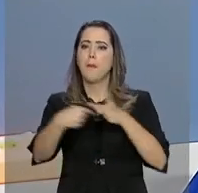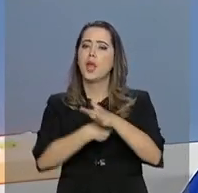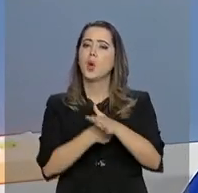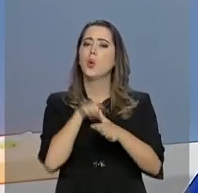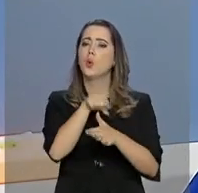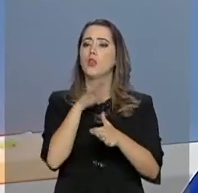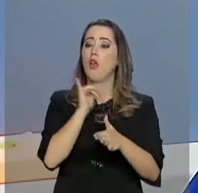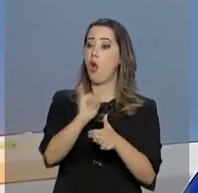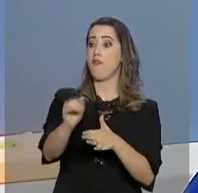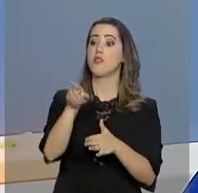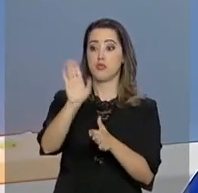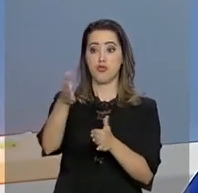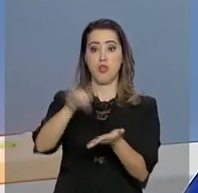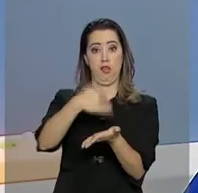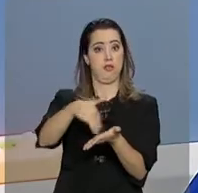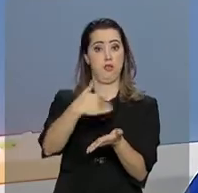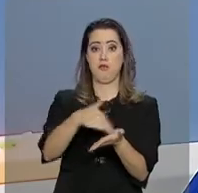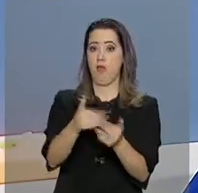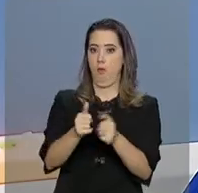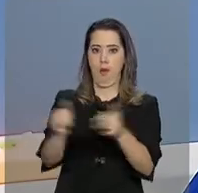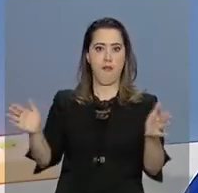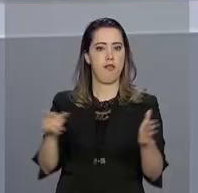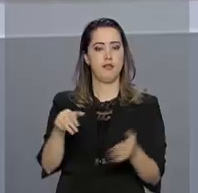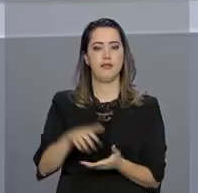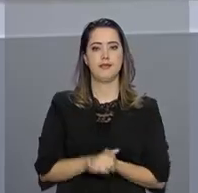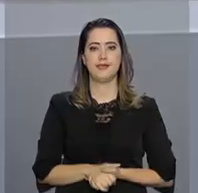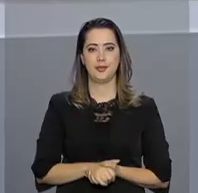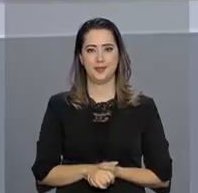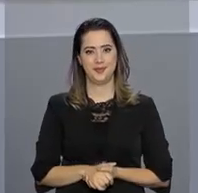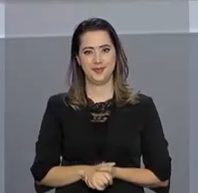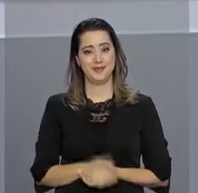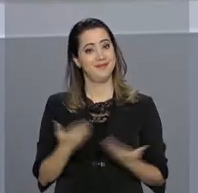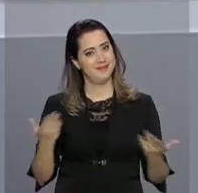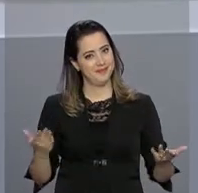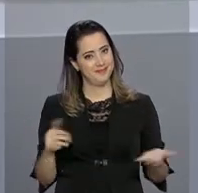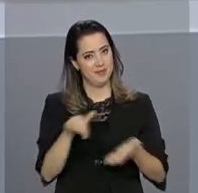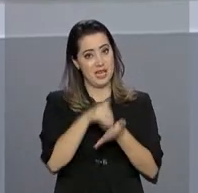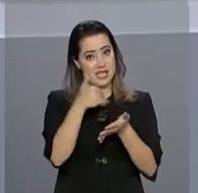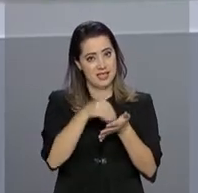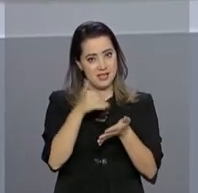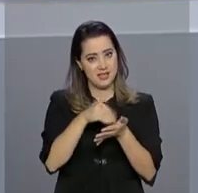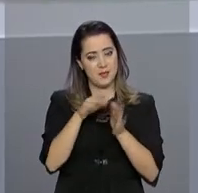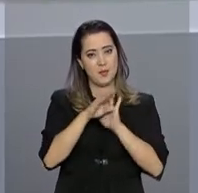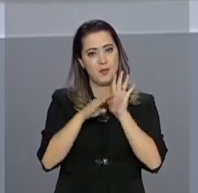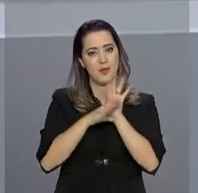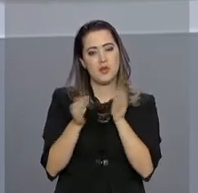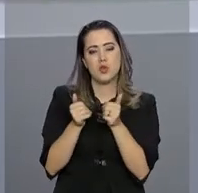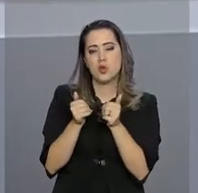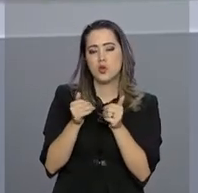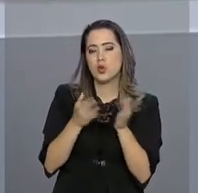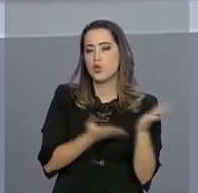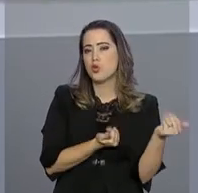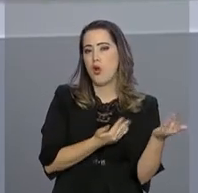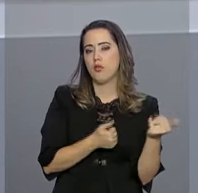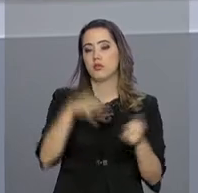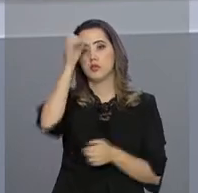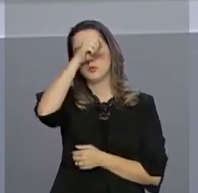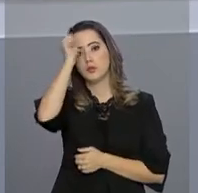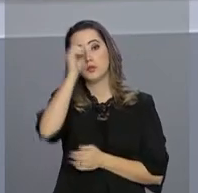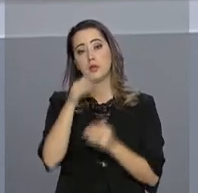nem aí eu falo também que já abriu com ele se inscreverem e olha as inscrições para o programa jovem aprendiz dos correios